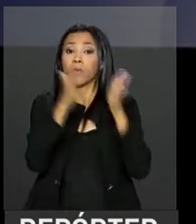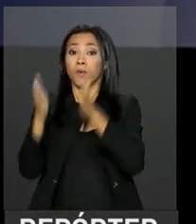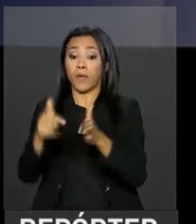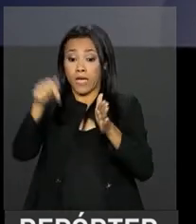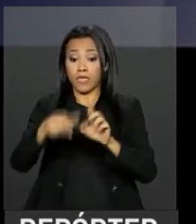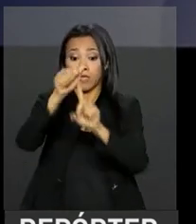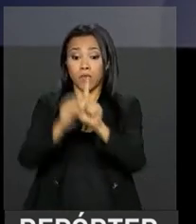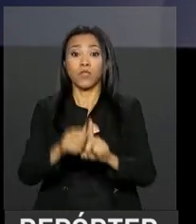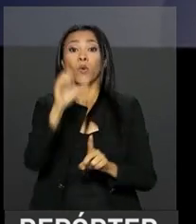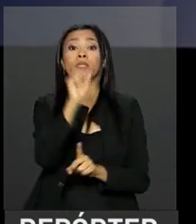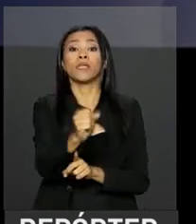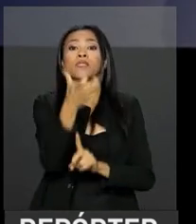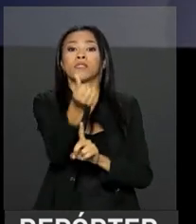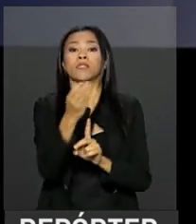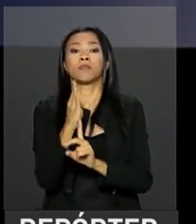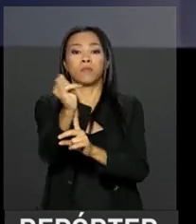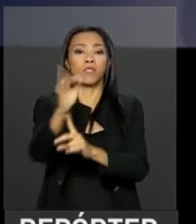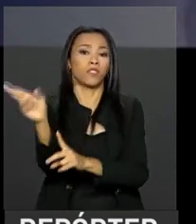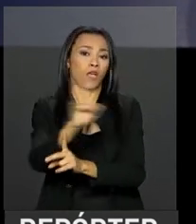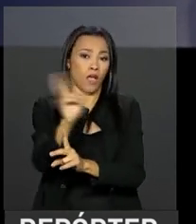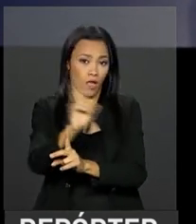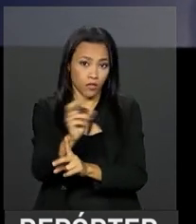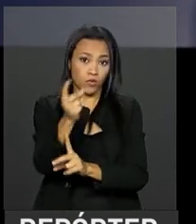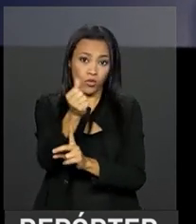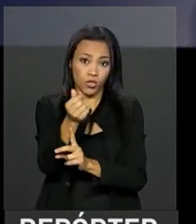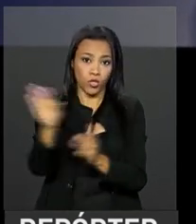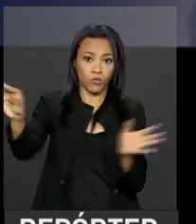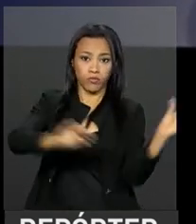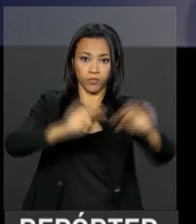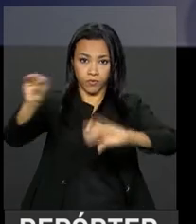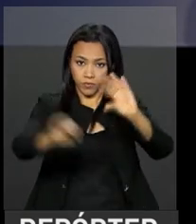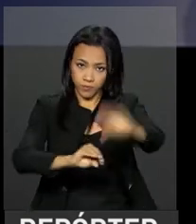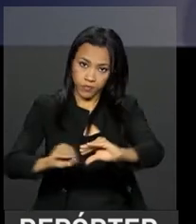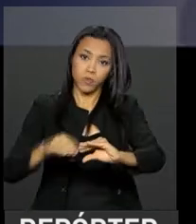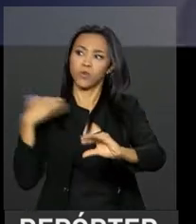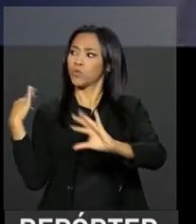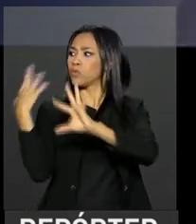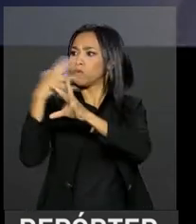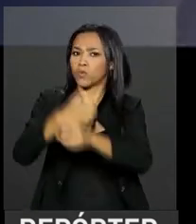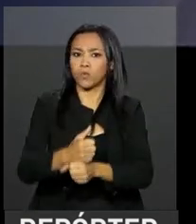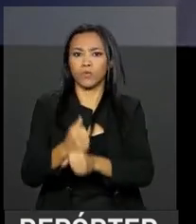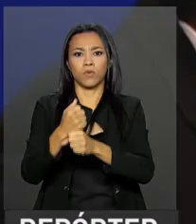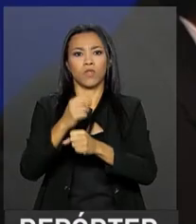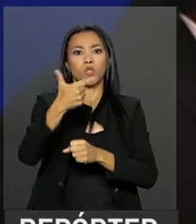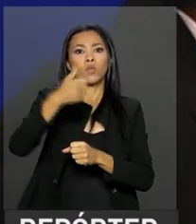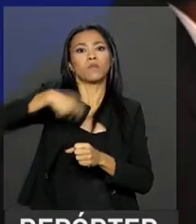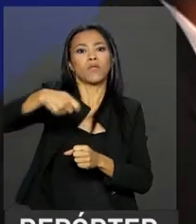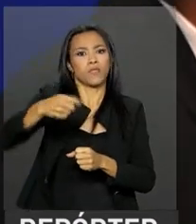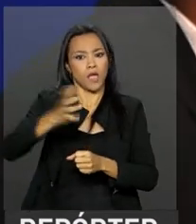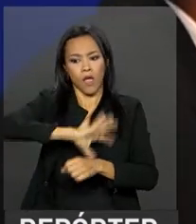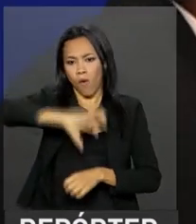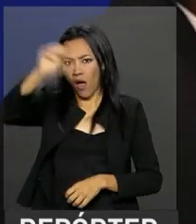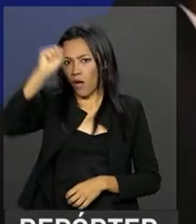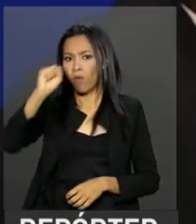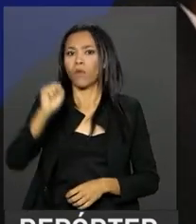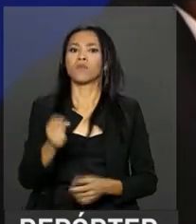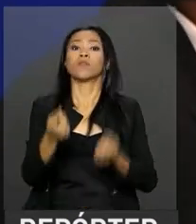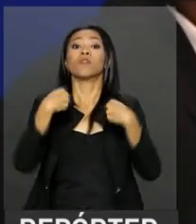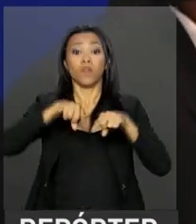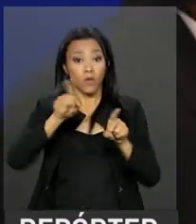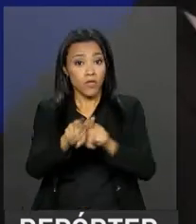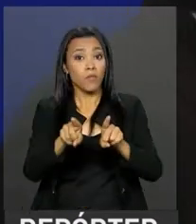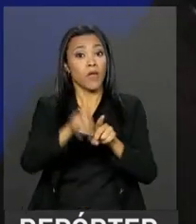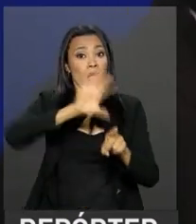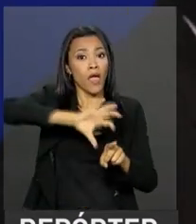86 bilhões de reais de investimentos externos no Brasil nos últimos 12 meses. É um recorde. Também temos feito recorde